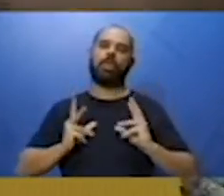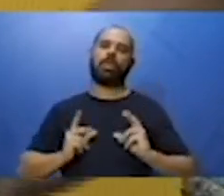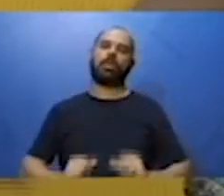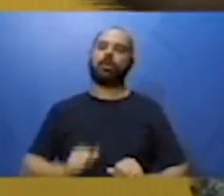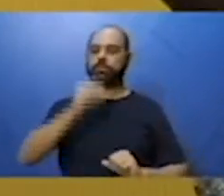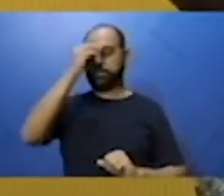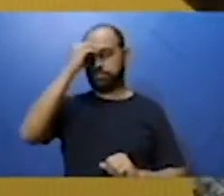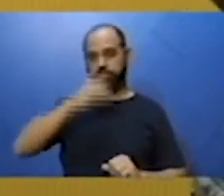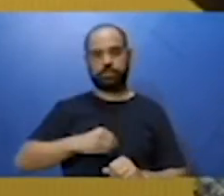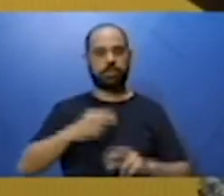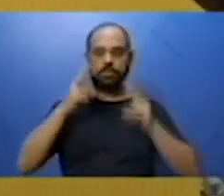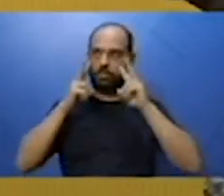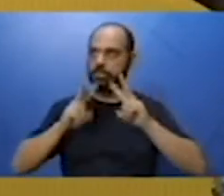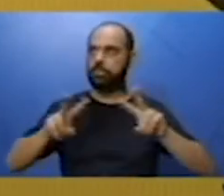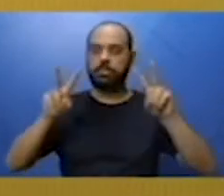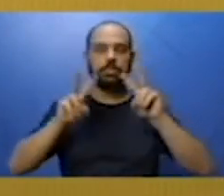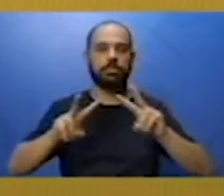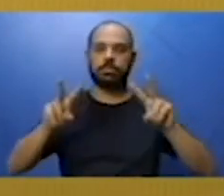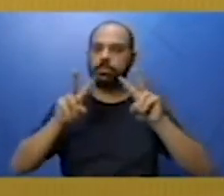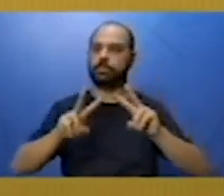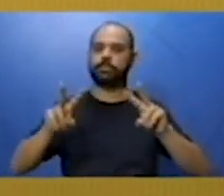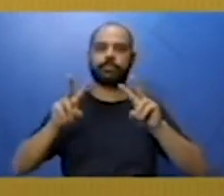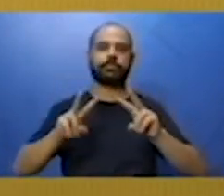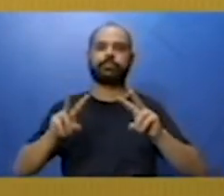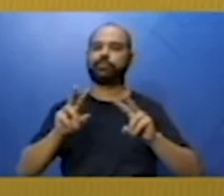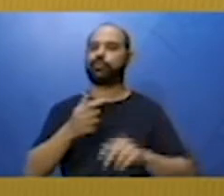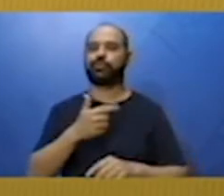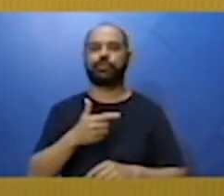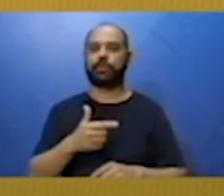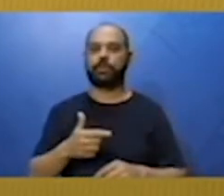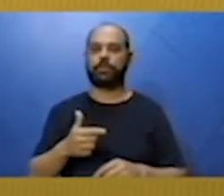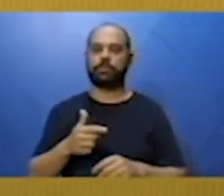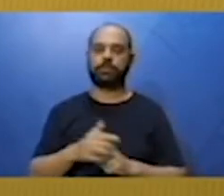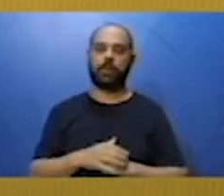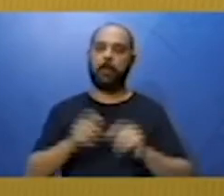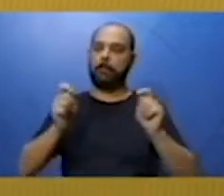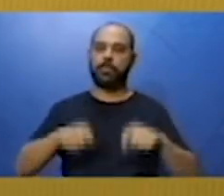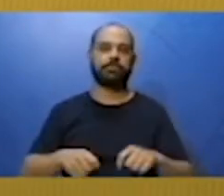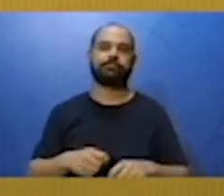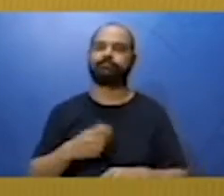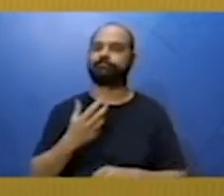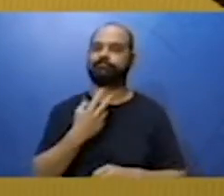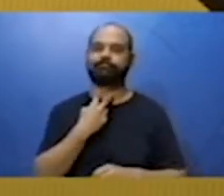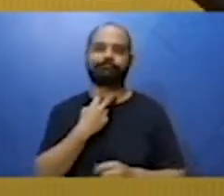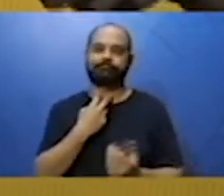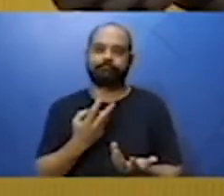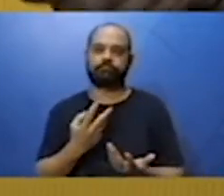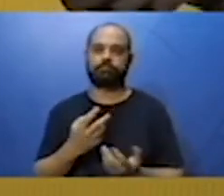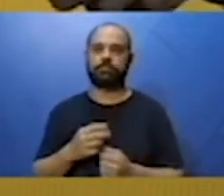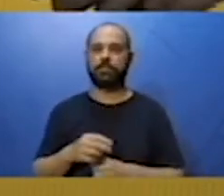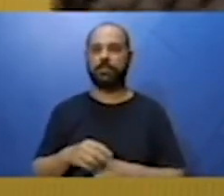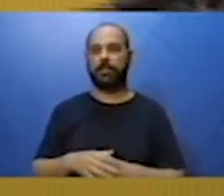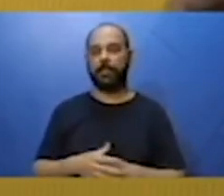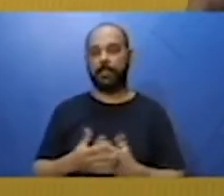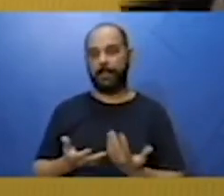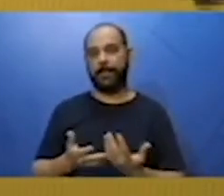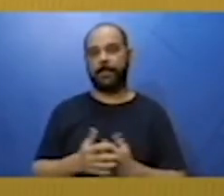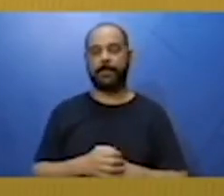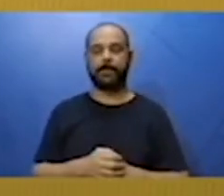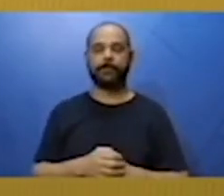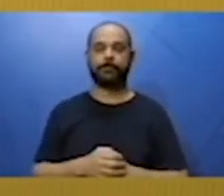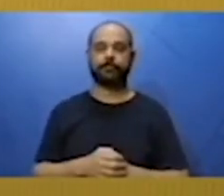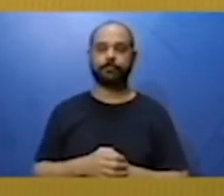consegue enxergar nenhuma outra saída. Então, assim, é a gota d'água o